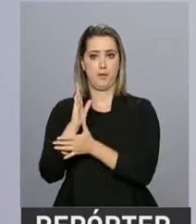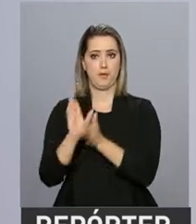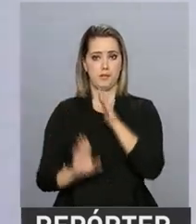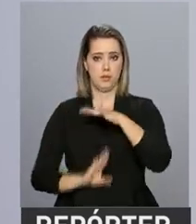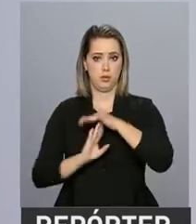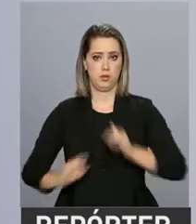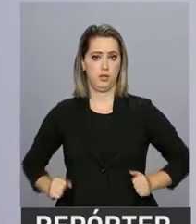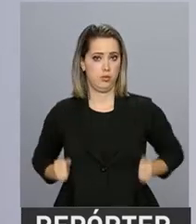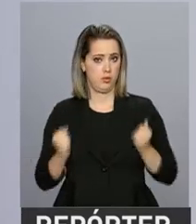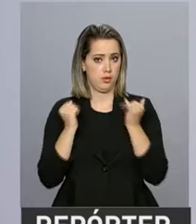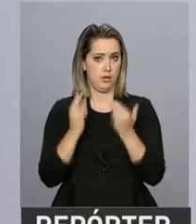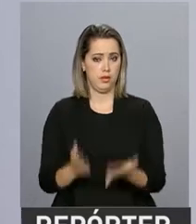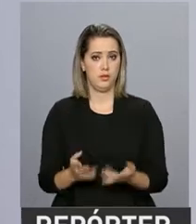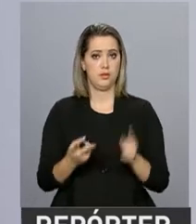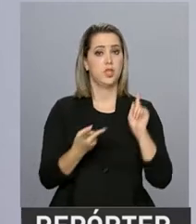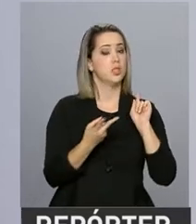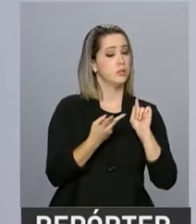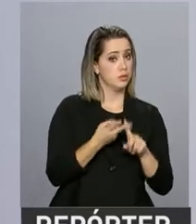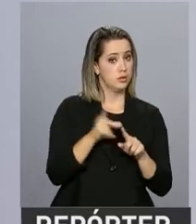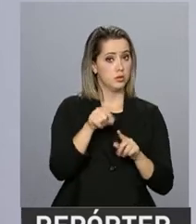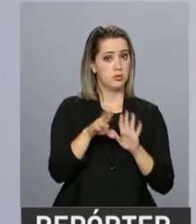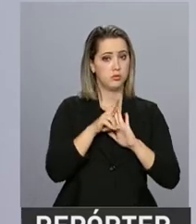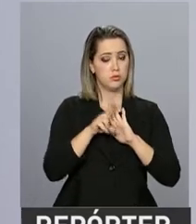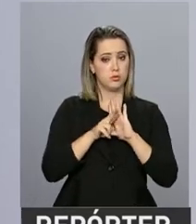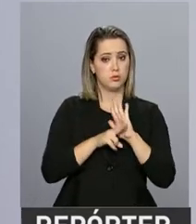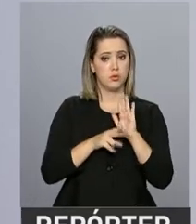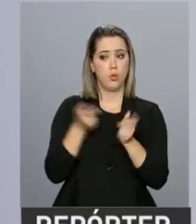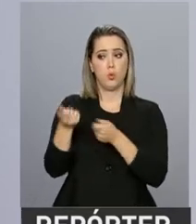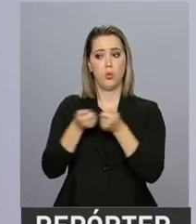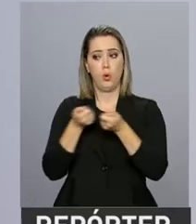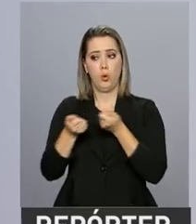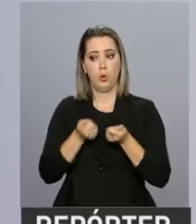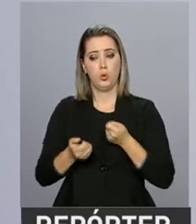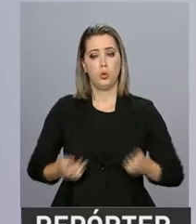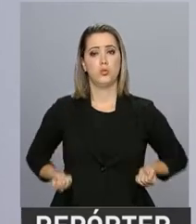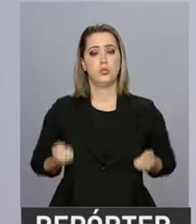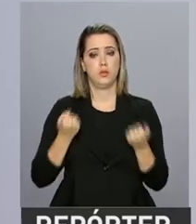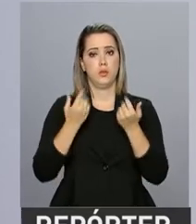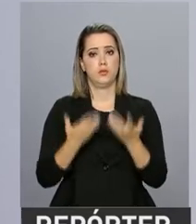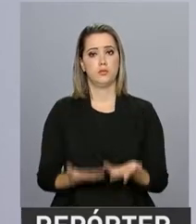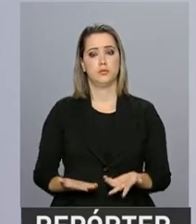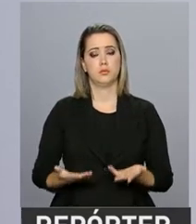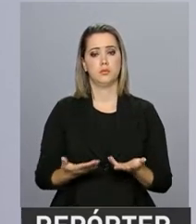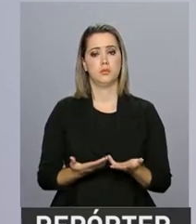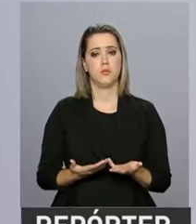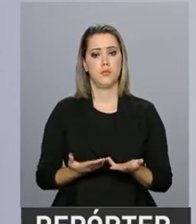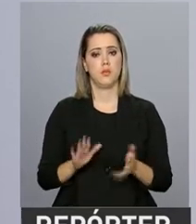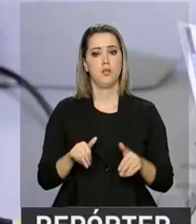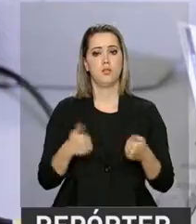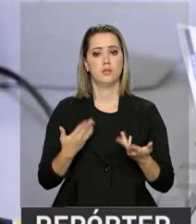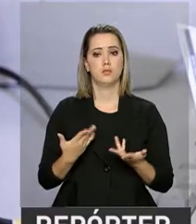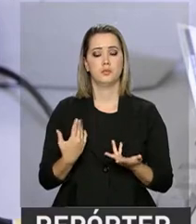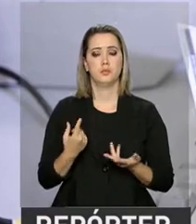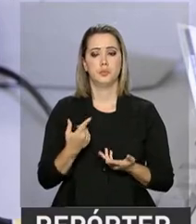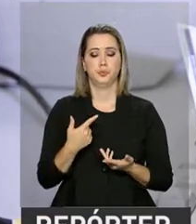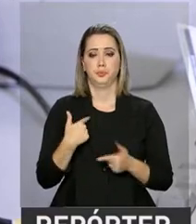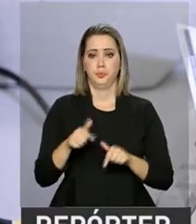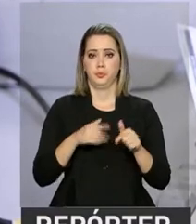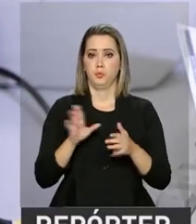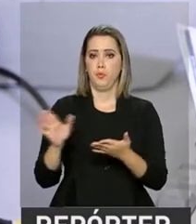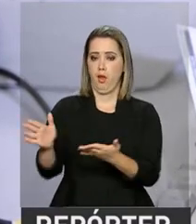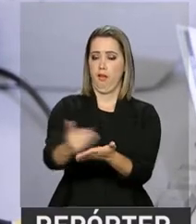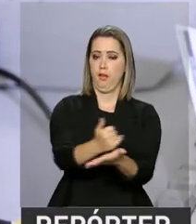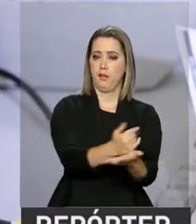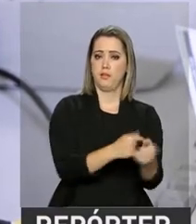dos gastos, segundo lugar, das medidas de controle de despesas que estamos tomando. A arrecadação